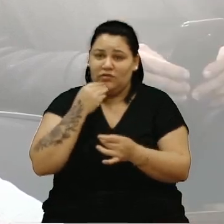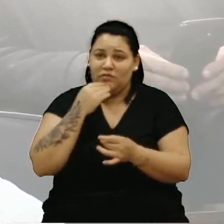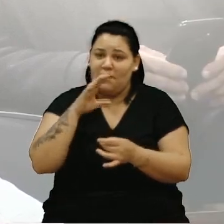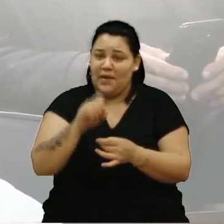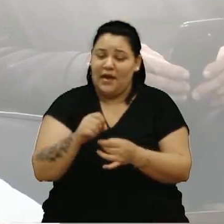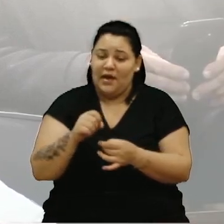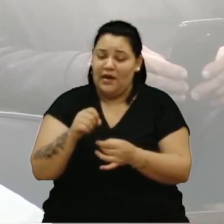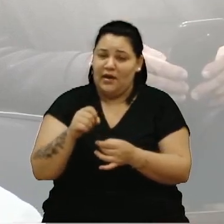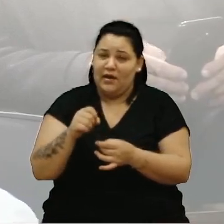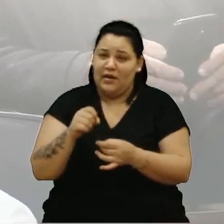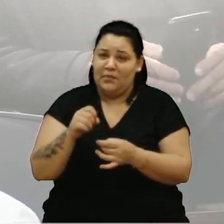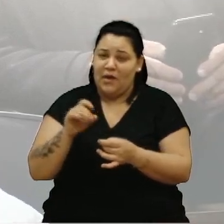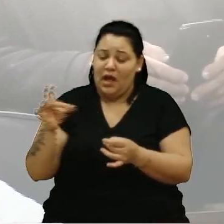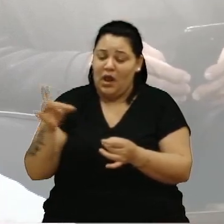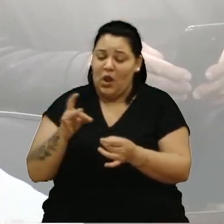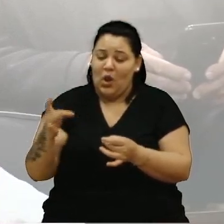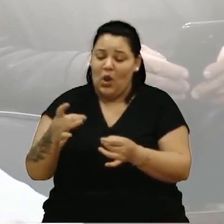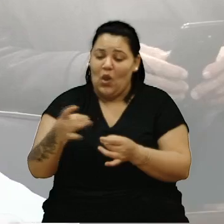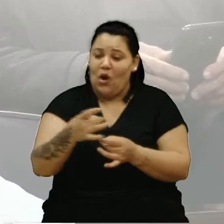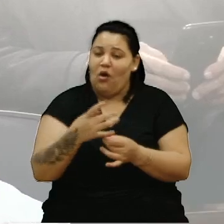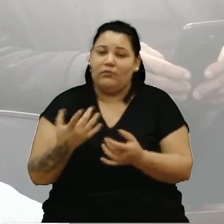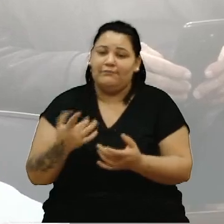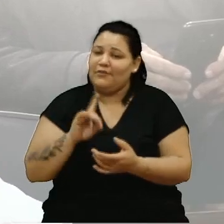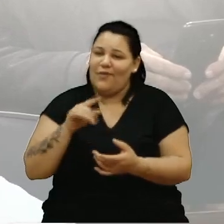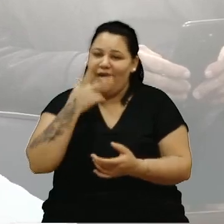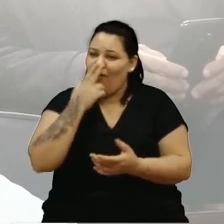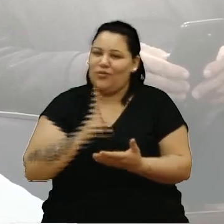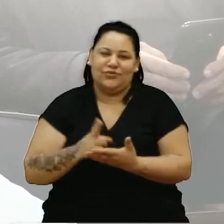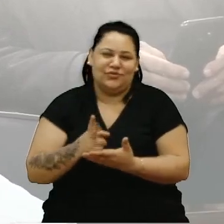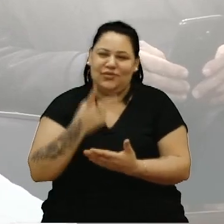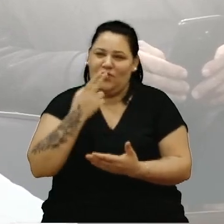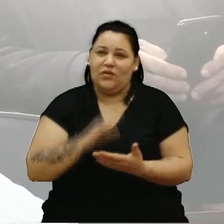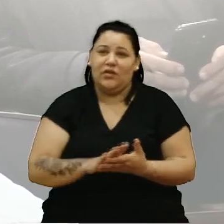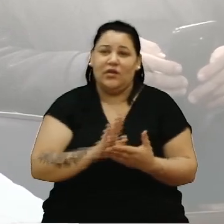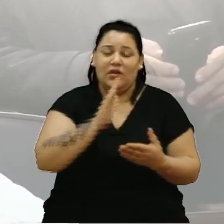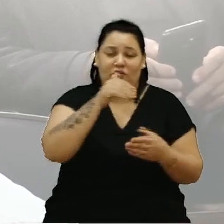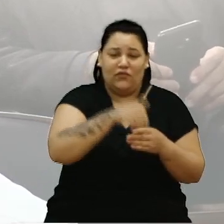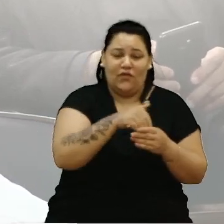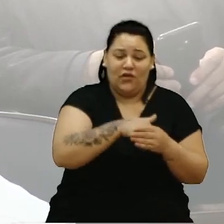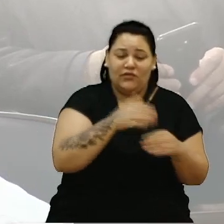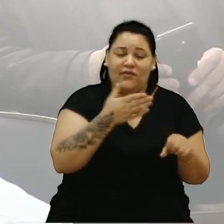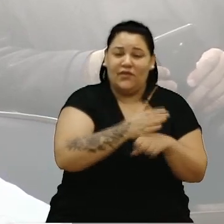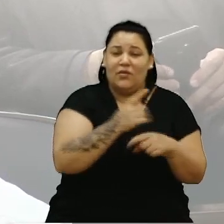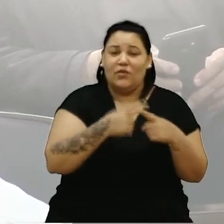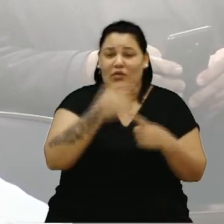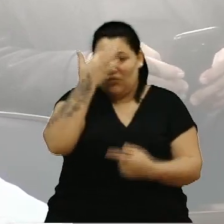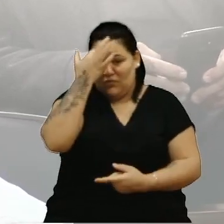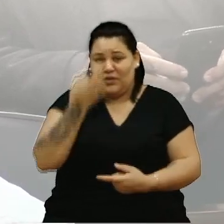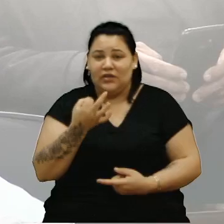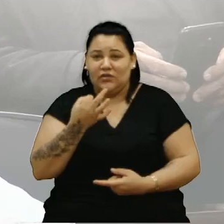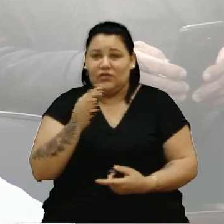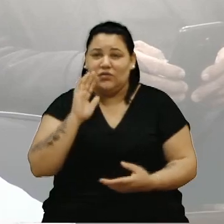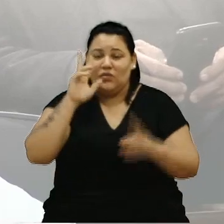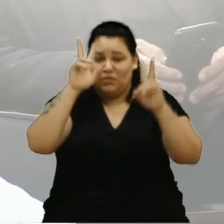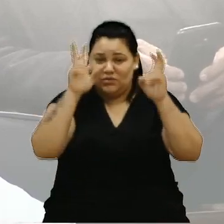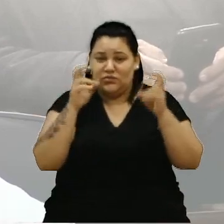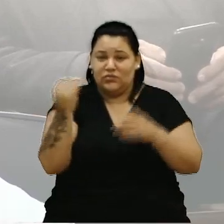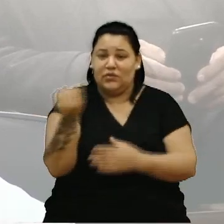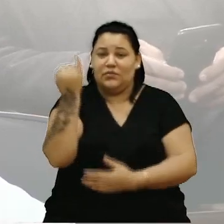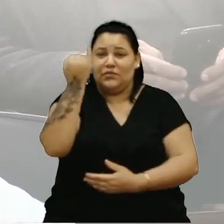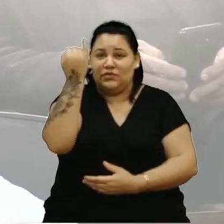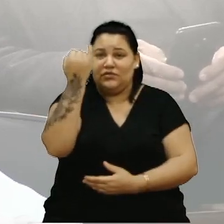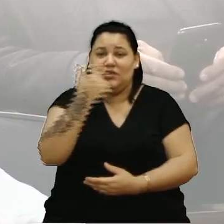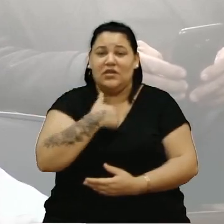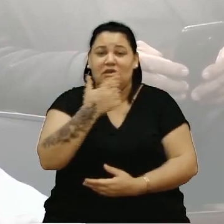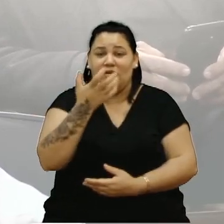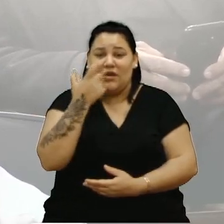e colar o copo, nunca vai ser a mesma coisa. Eu vou votar favorável porque eu entendo que o tema do meio ambiente é um tema importante. E eu quero ver esse